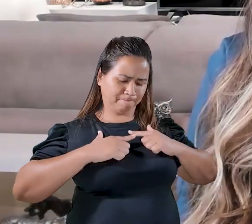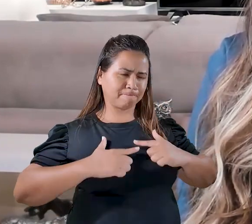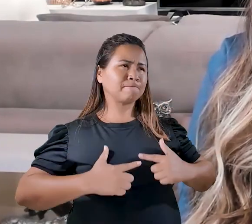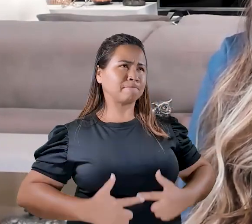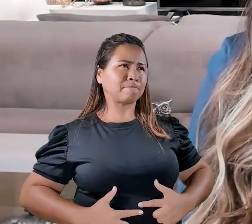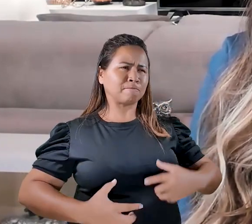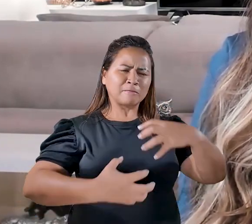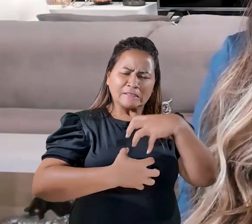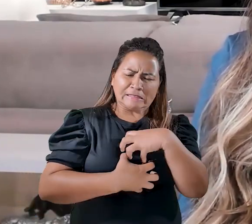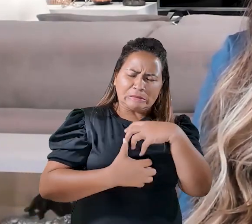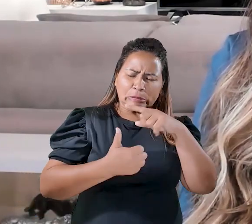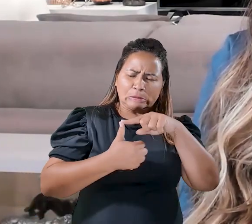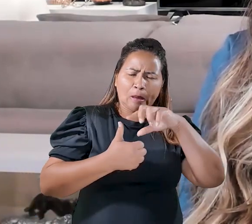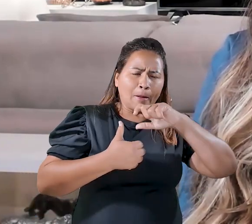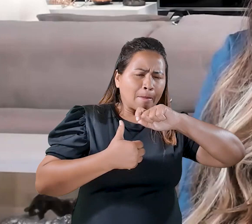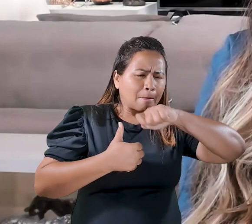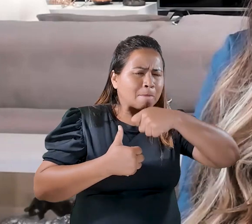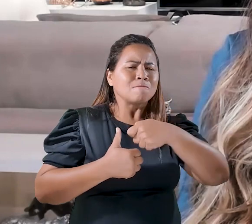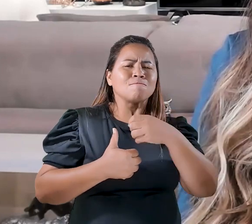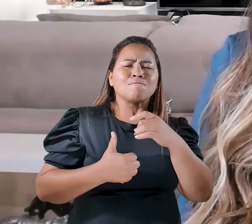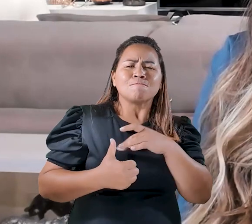Medo que sinto,